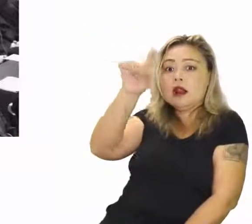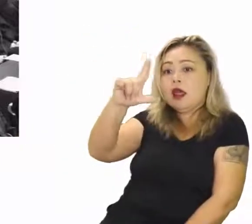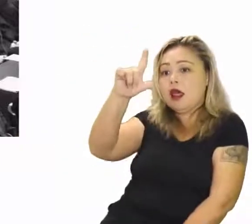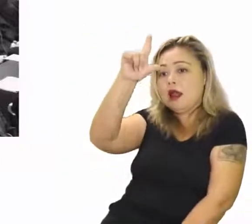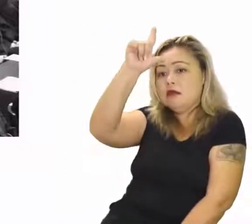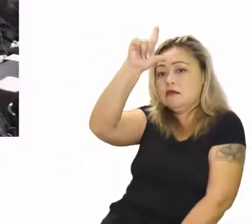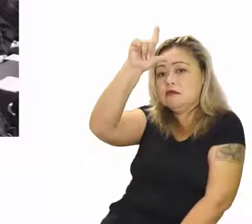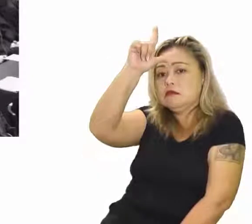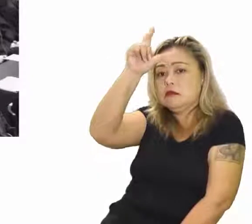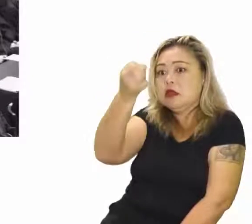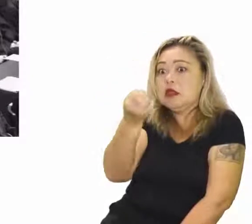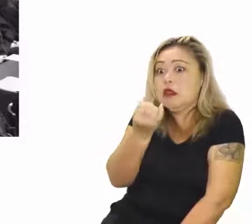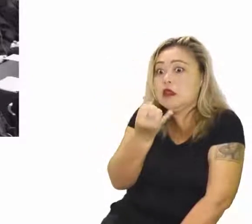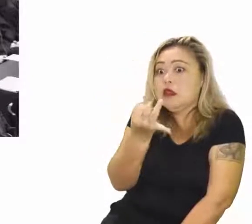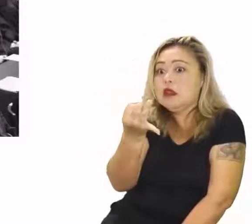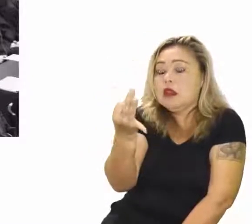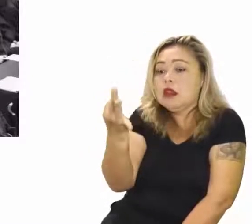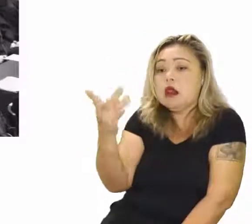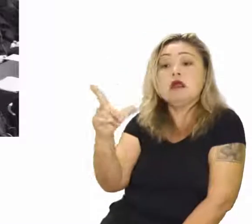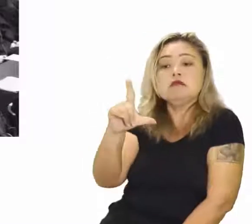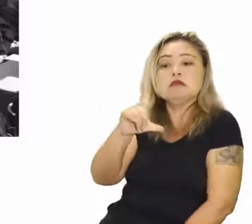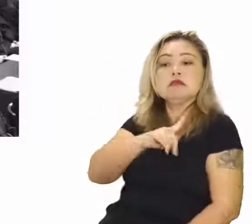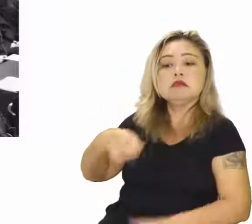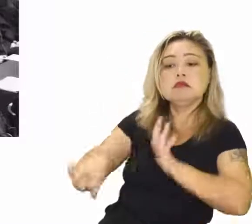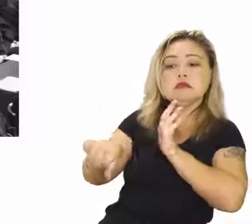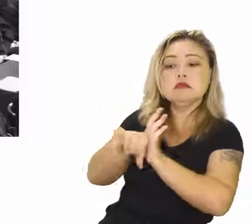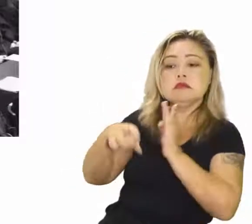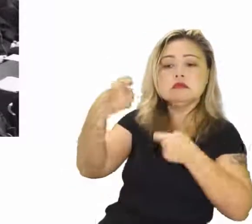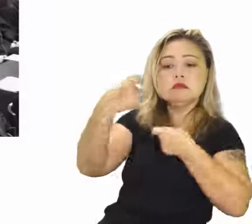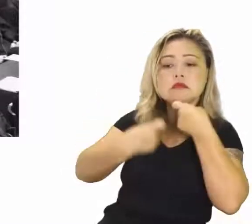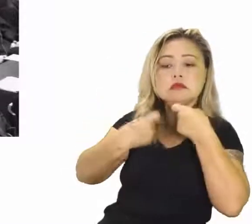alemães que cometeram crime de guerra.